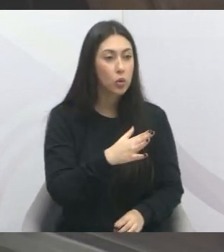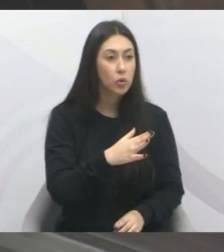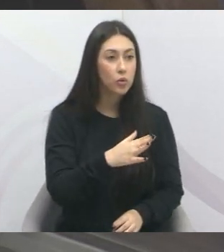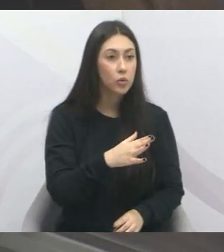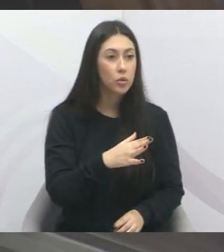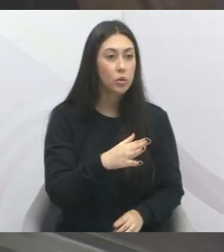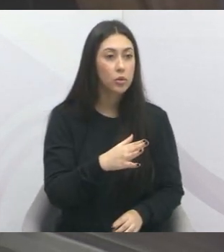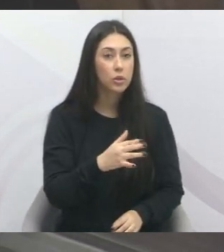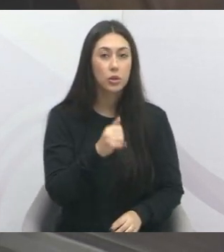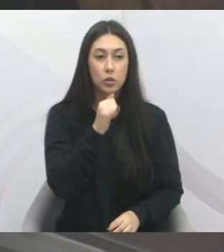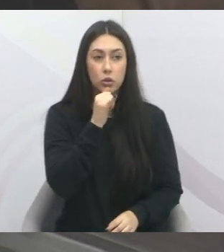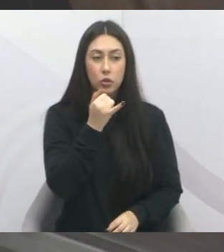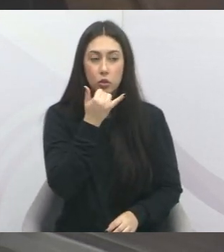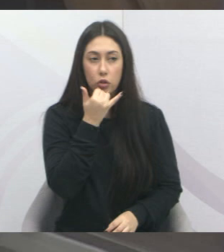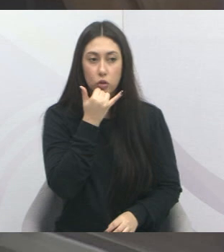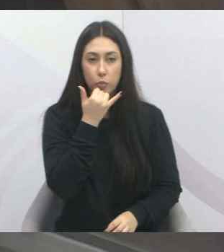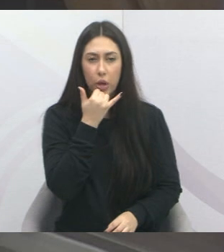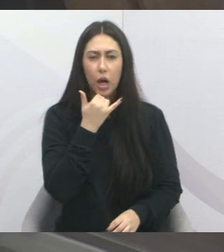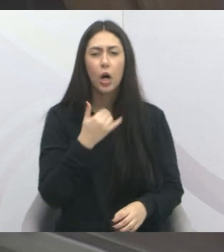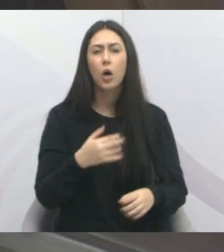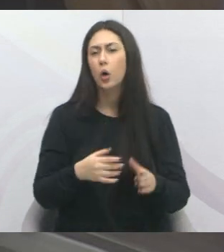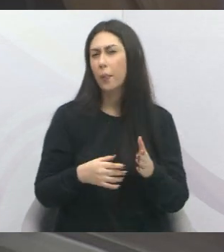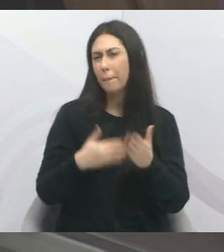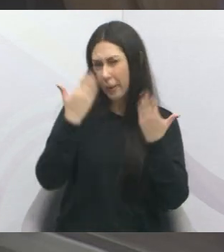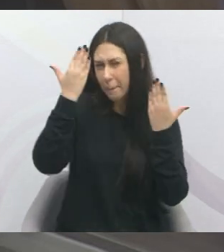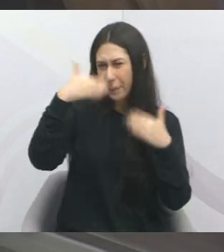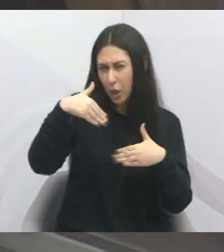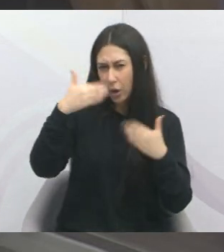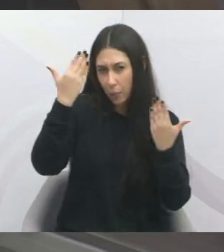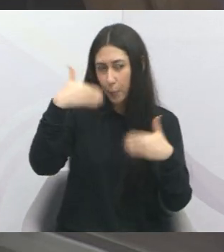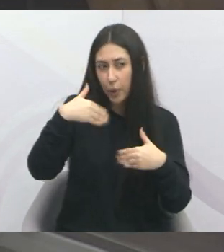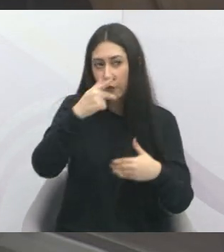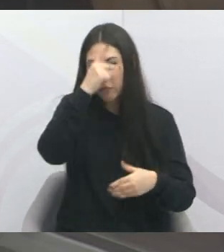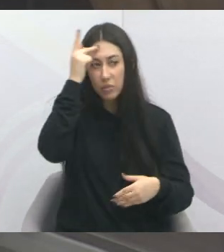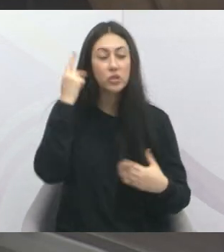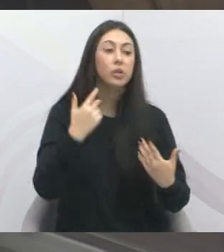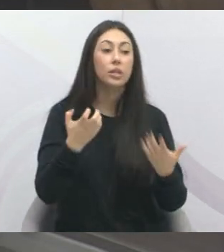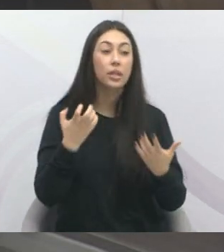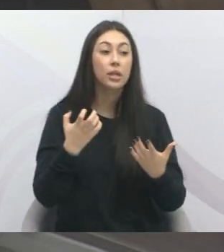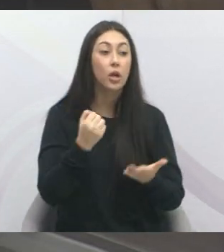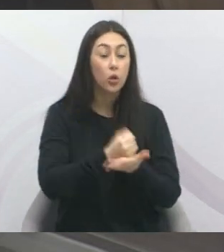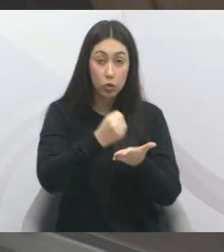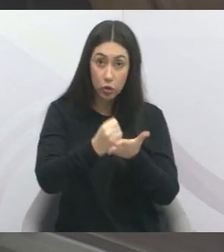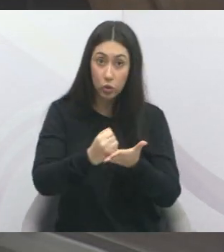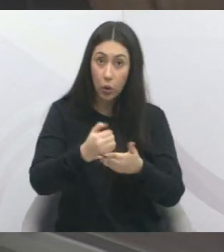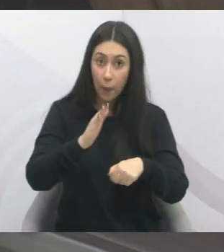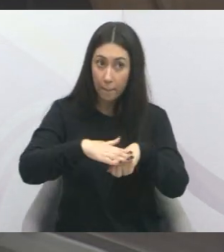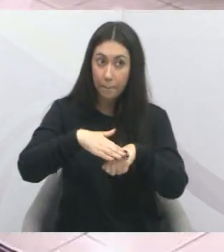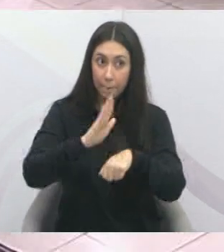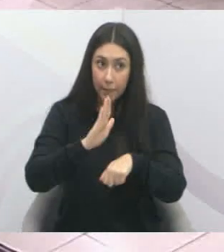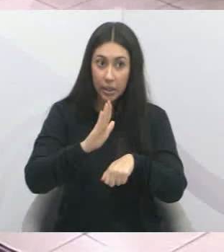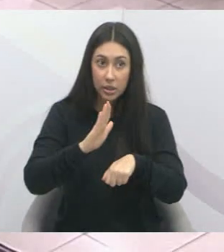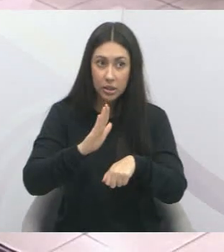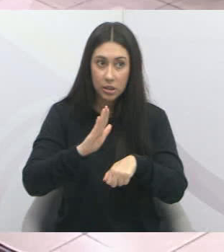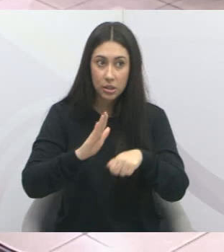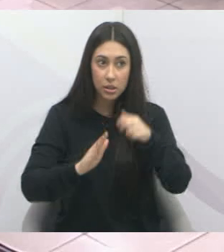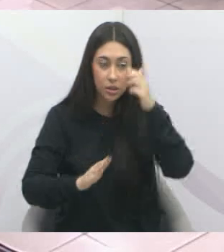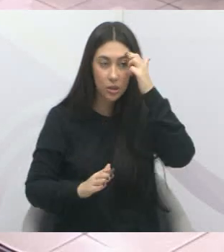novo concurso, não. Novo chamamento, né, para os interessados. Foi contratado algum médico